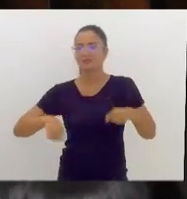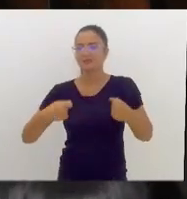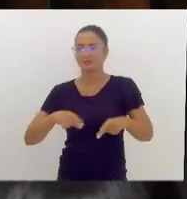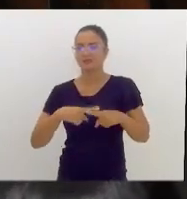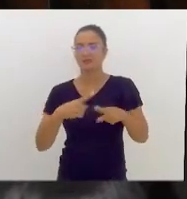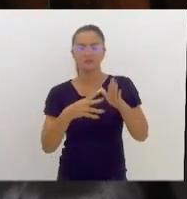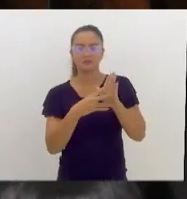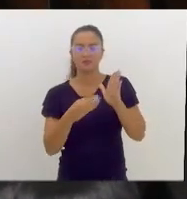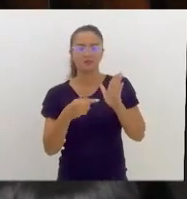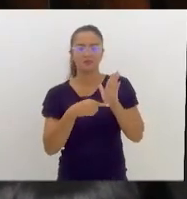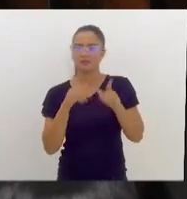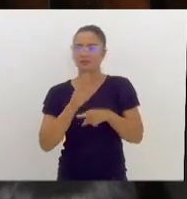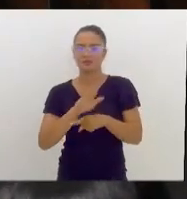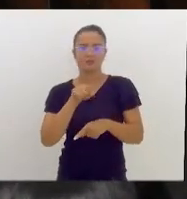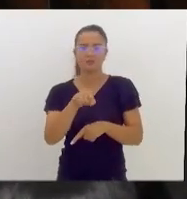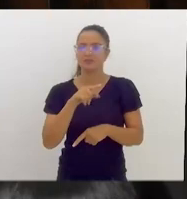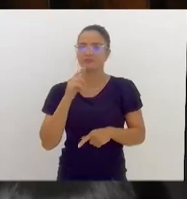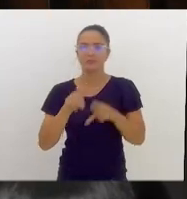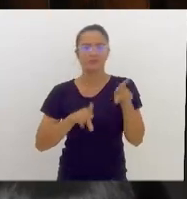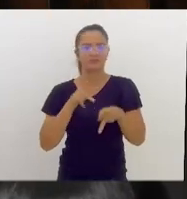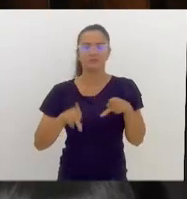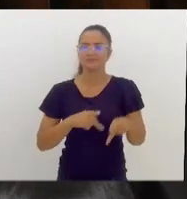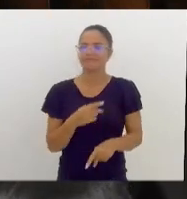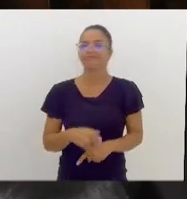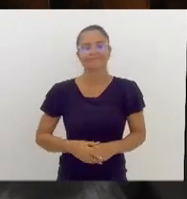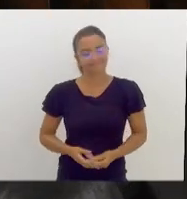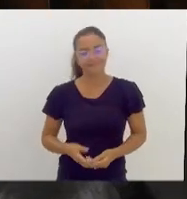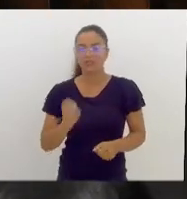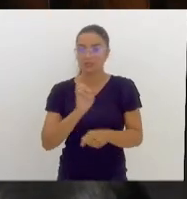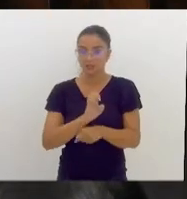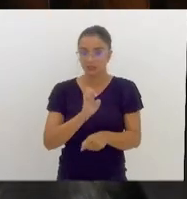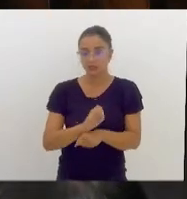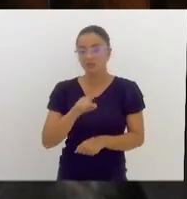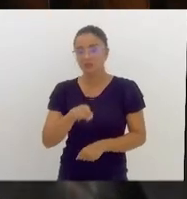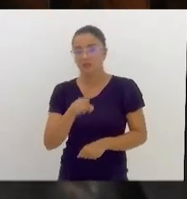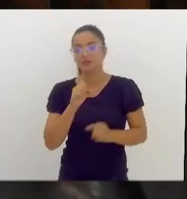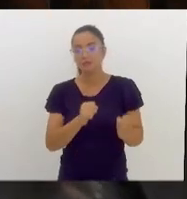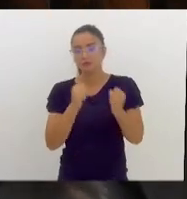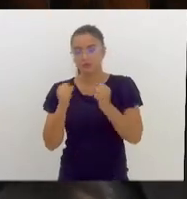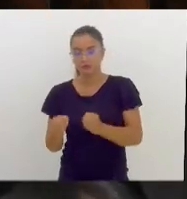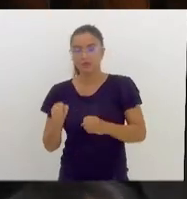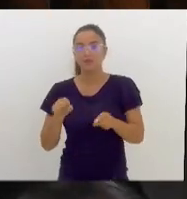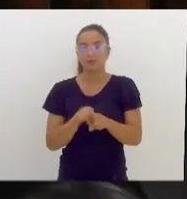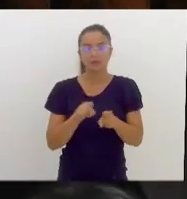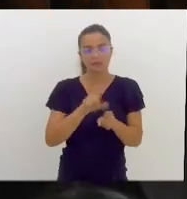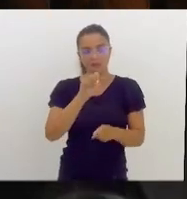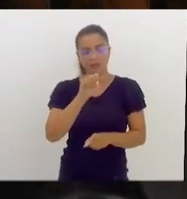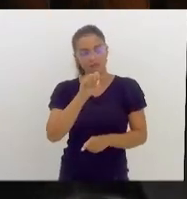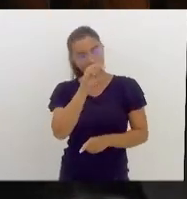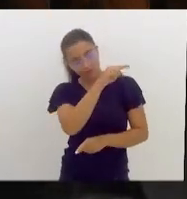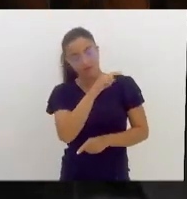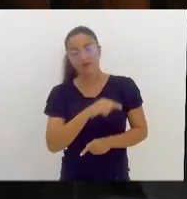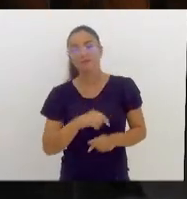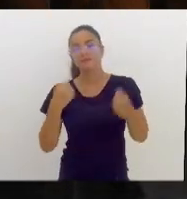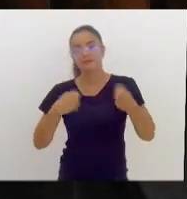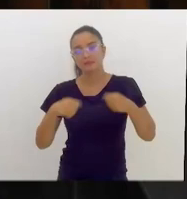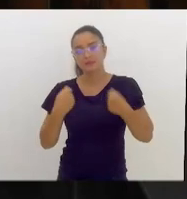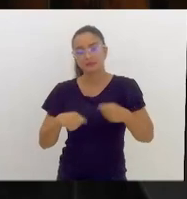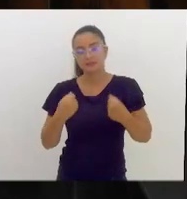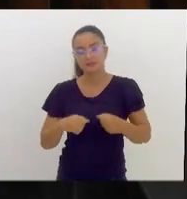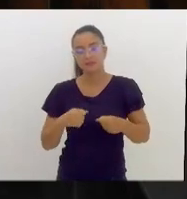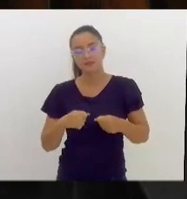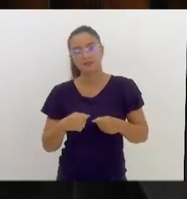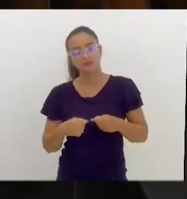atende a população e é preciso que o Estado, poder concedente, a agência reguladora, que também integra o Estado, não é governo, mas é órgão de